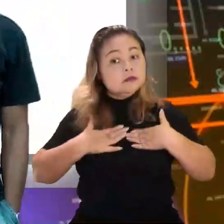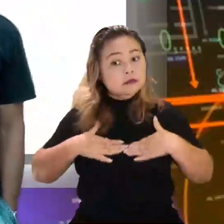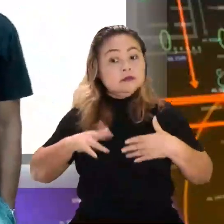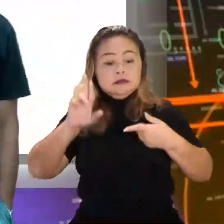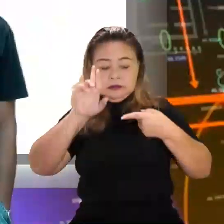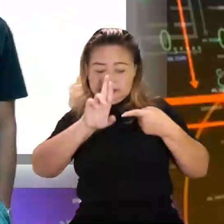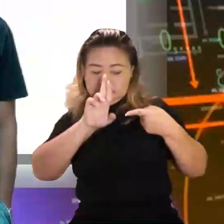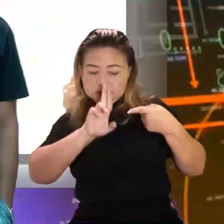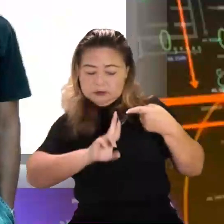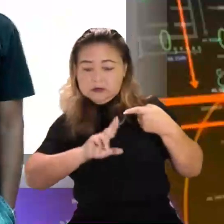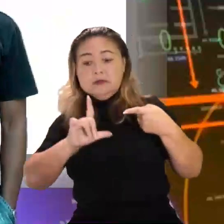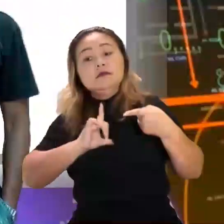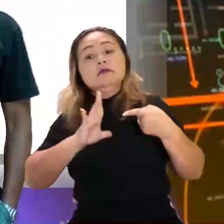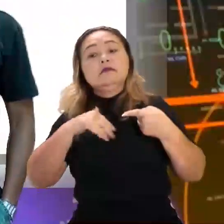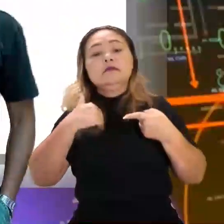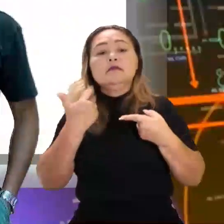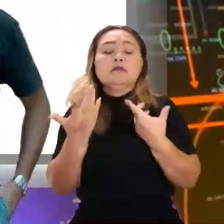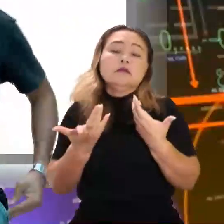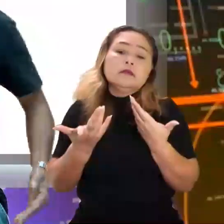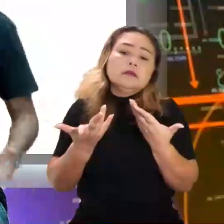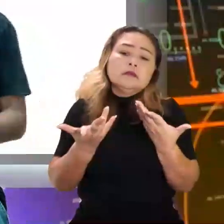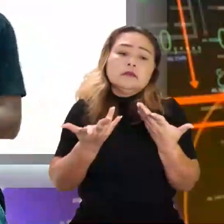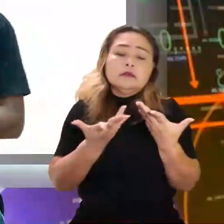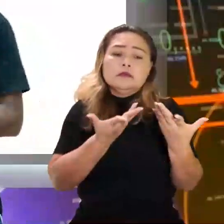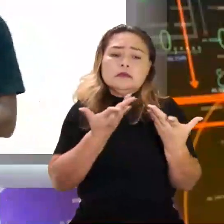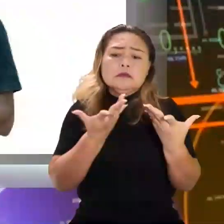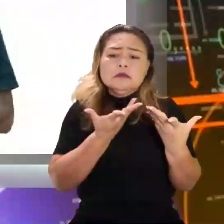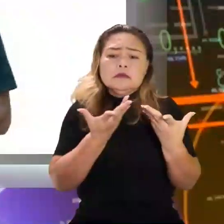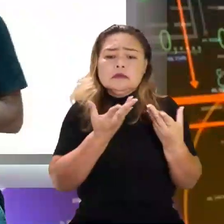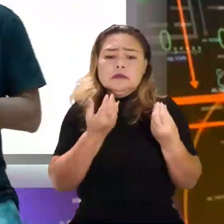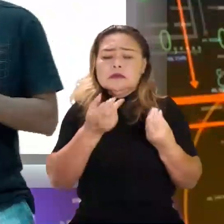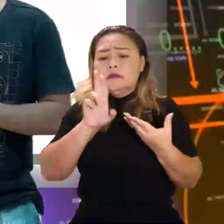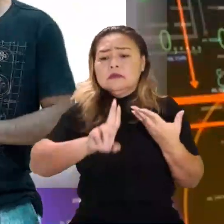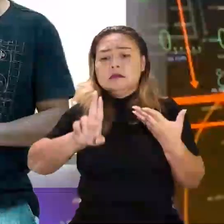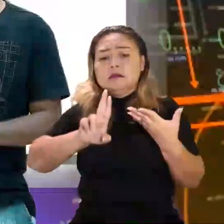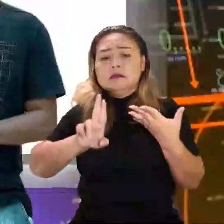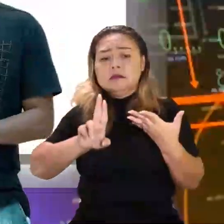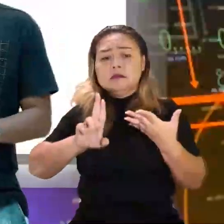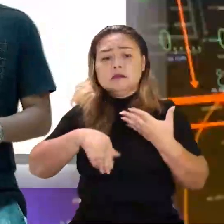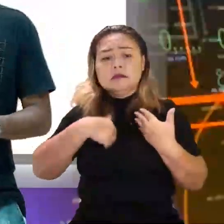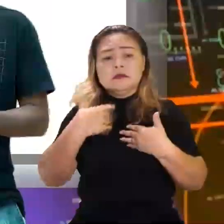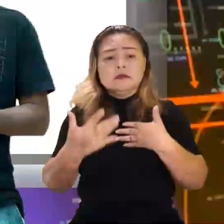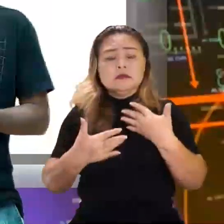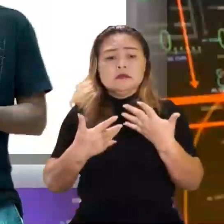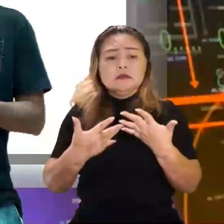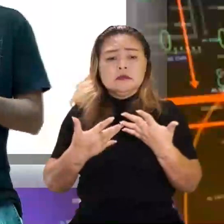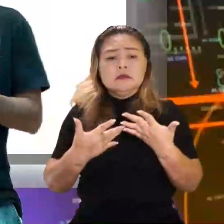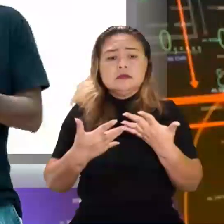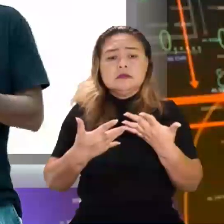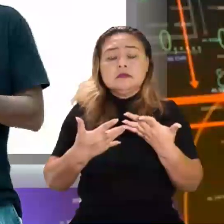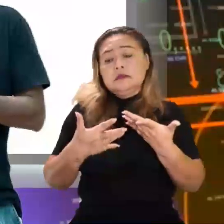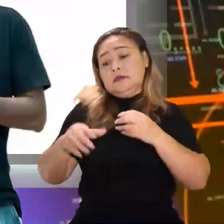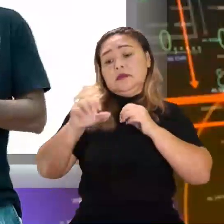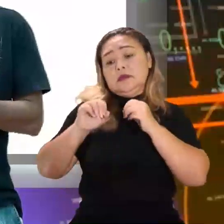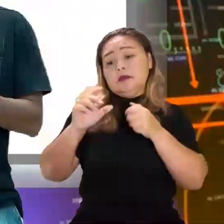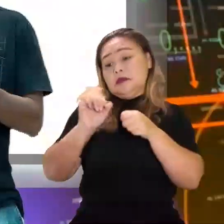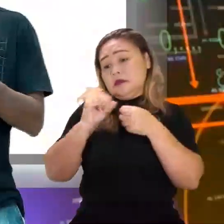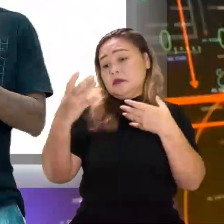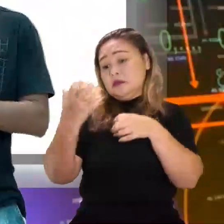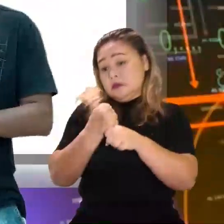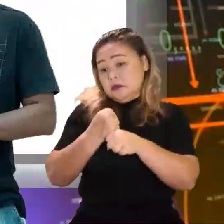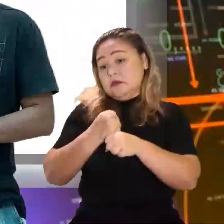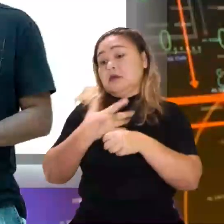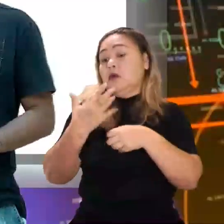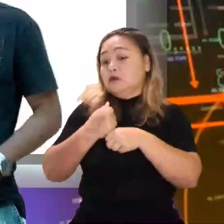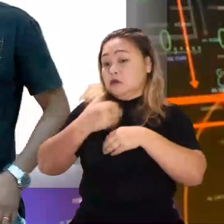para resolver, né? Claro que não é algo, assim, muito aplicado. A gente acaba não trabalhando muito com a soma dos termos